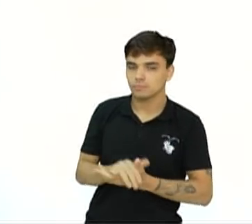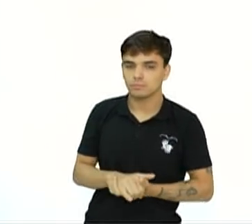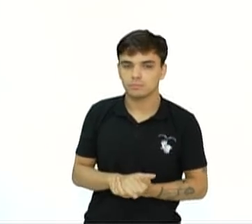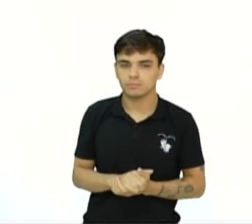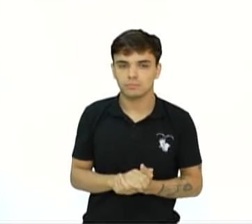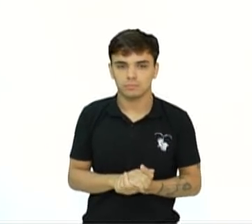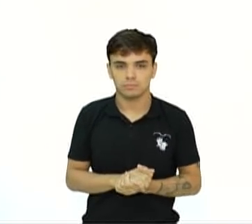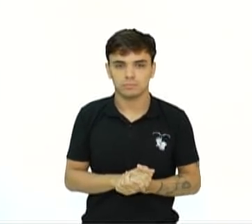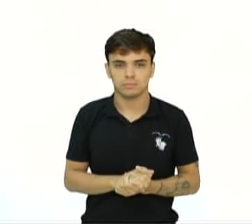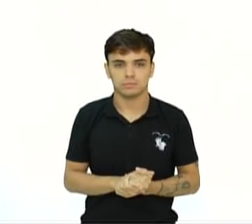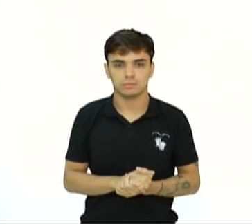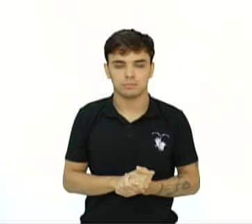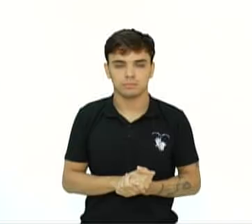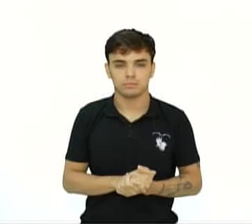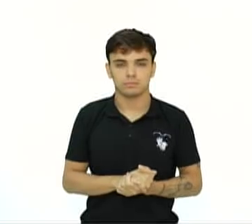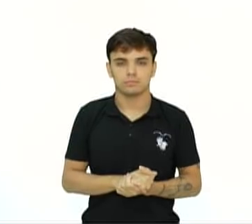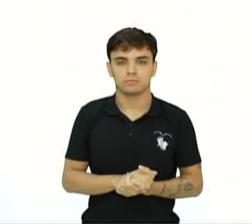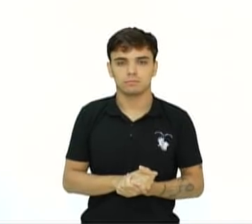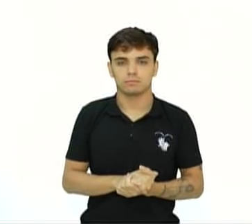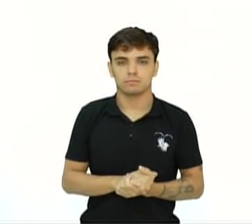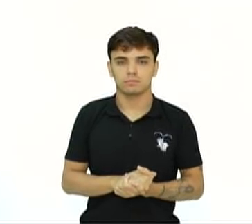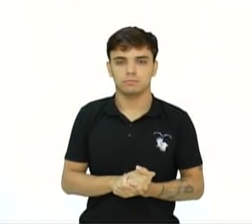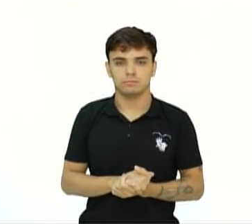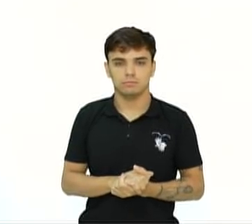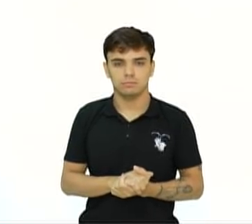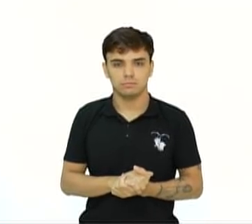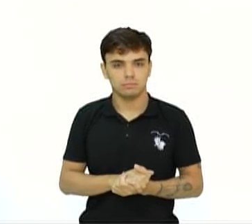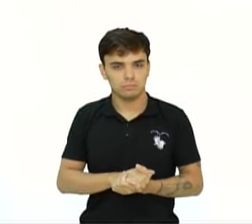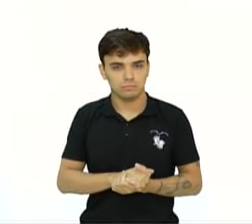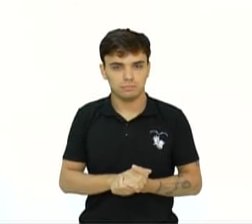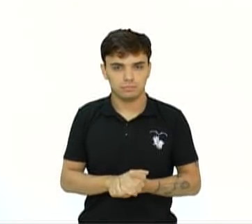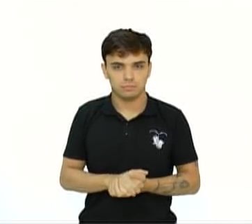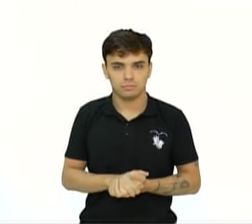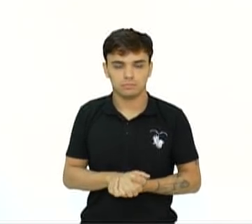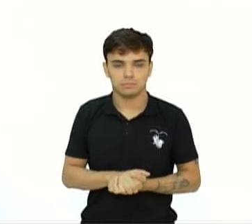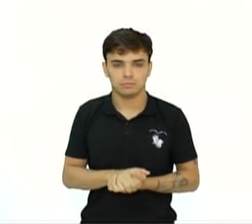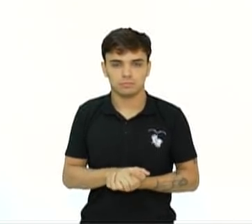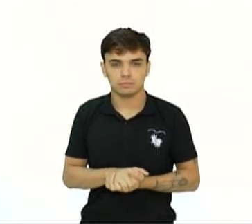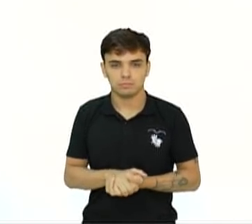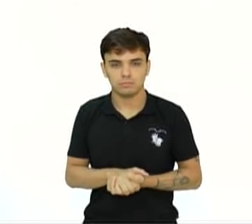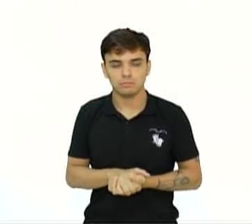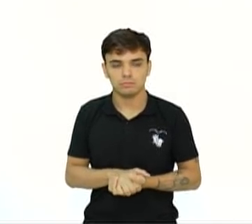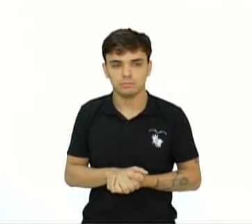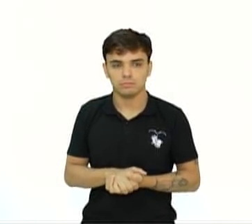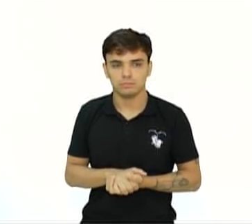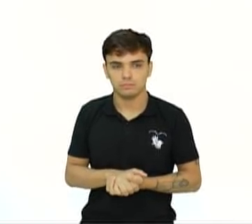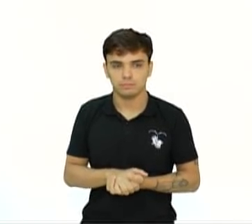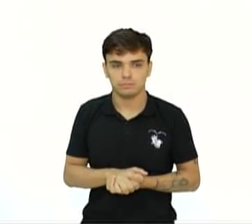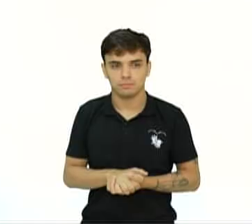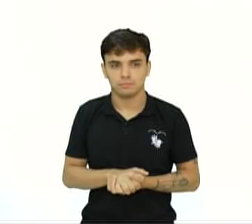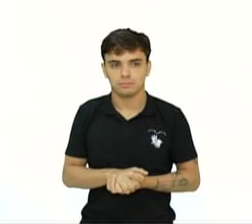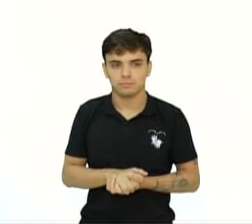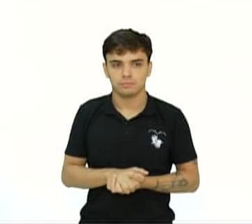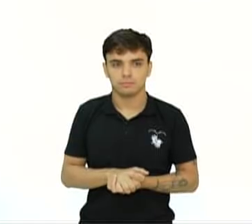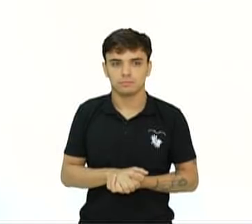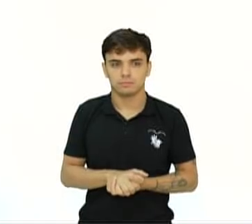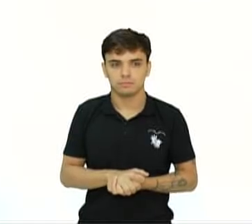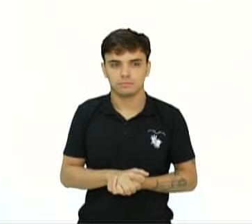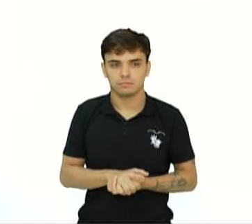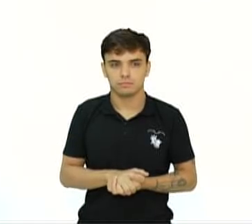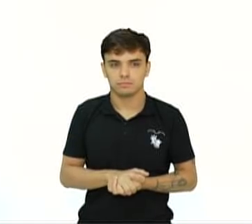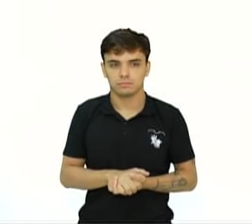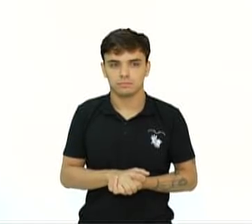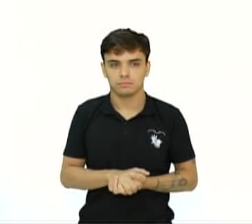La Gioconda, or French La Joconde, oil painting on a popular wood panel by Leonardo da